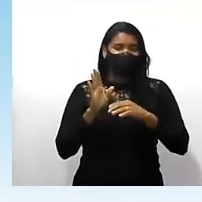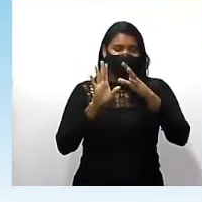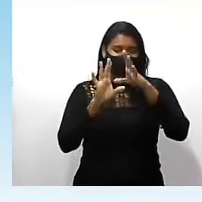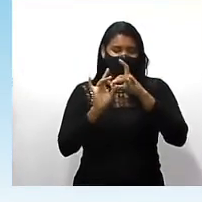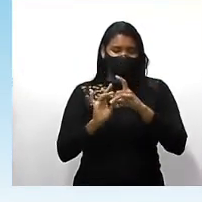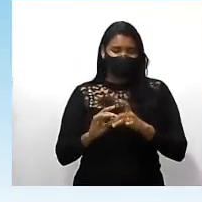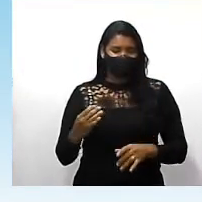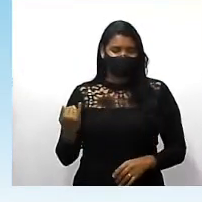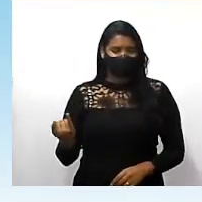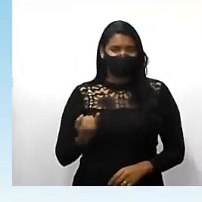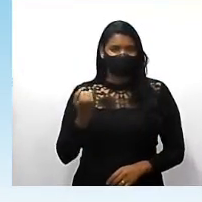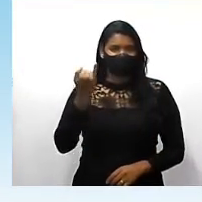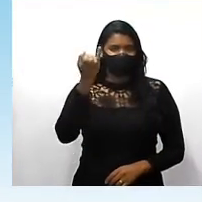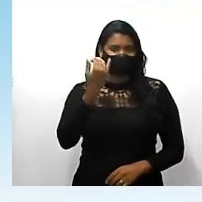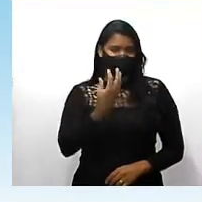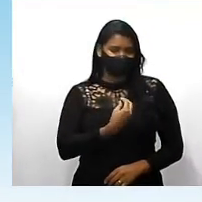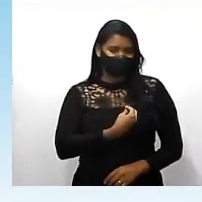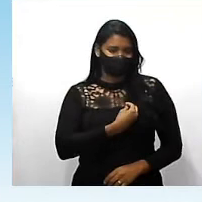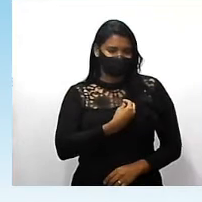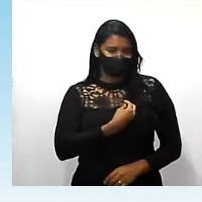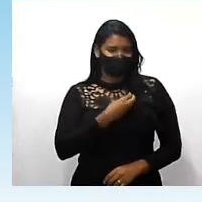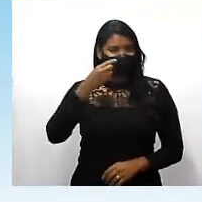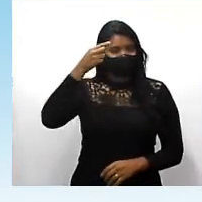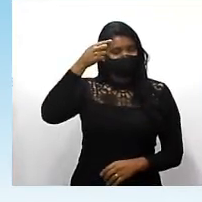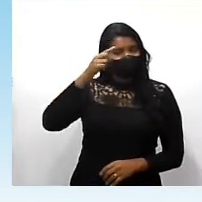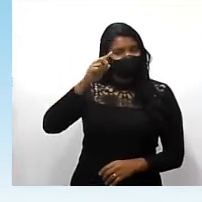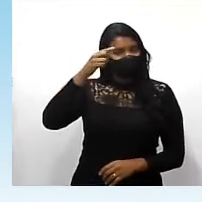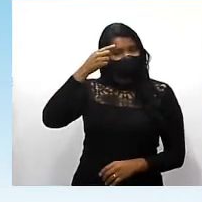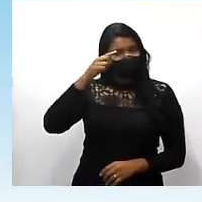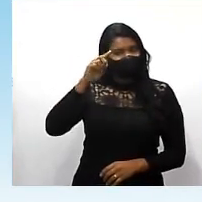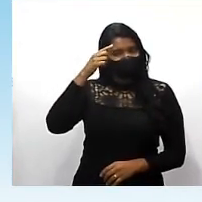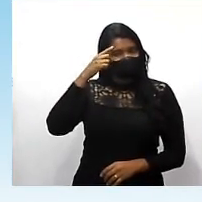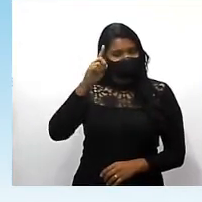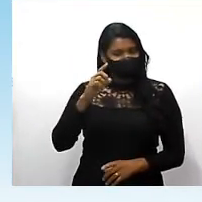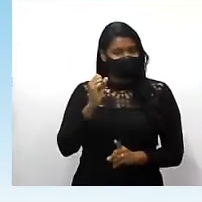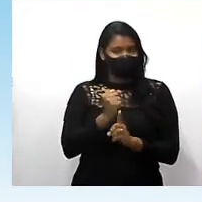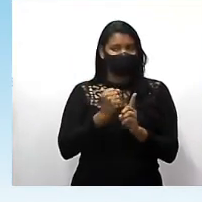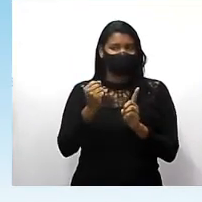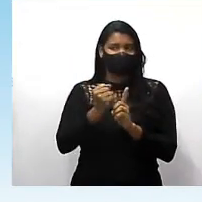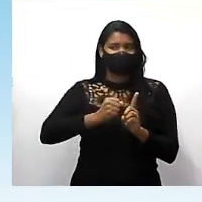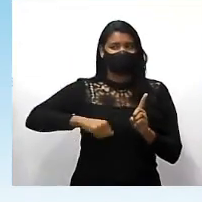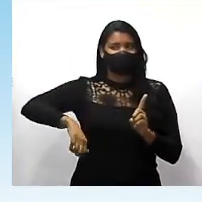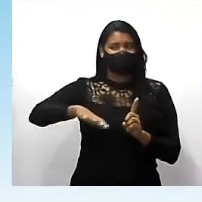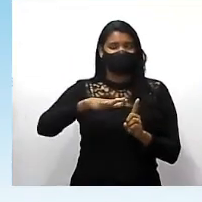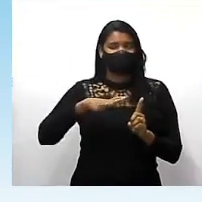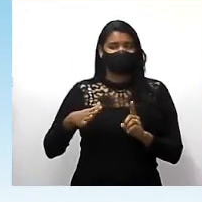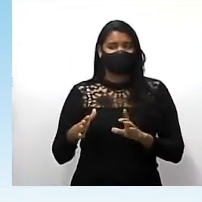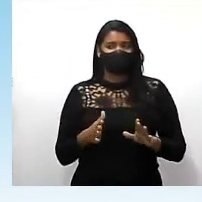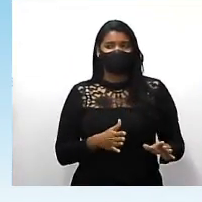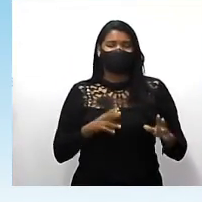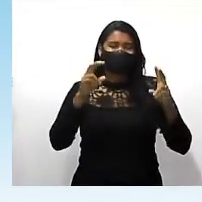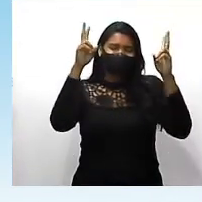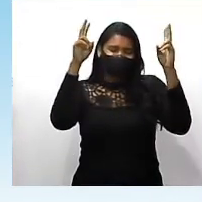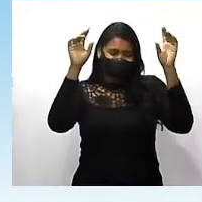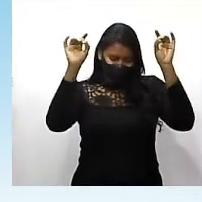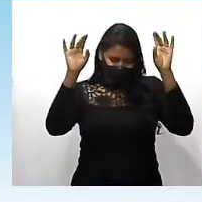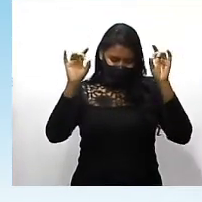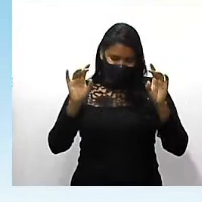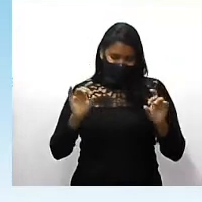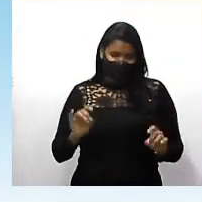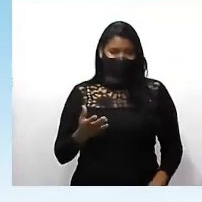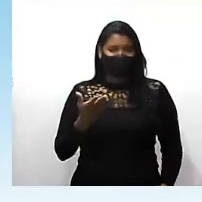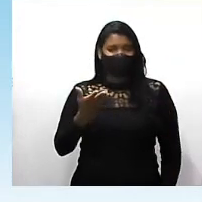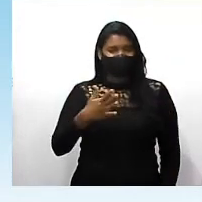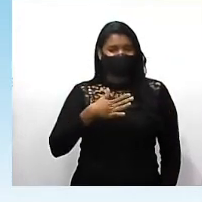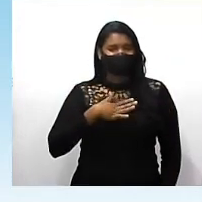importantes da nossa vida, do nosso cotidiano, também da nossa sociedade, ok? E hoje com um tema bem especial, hein? Vocês vão gostar